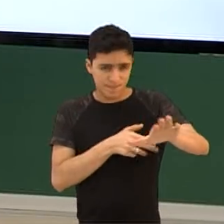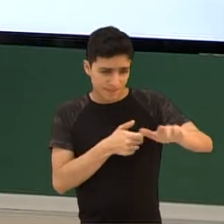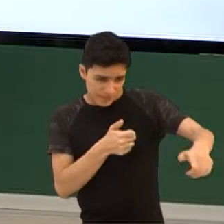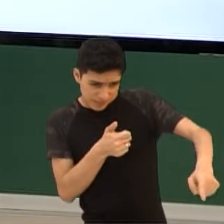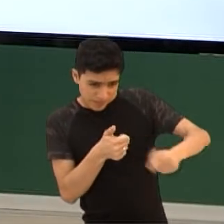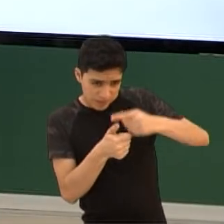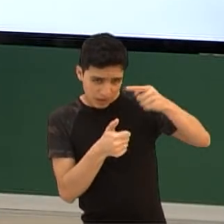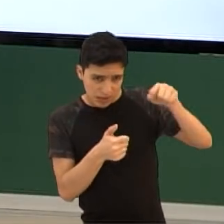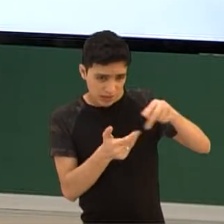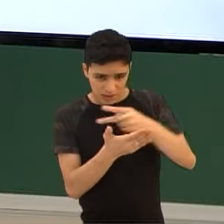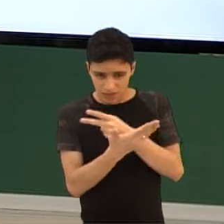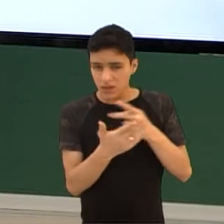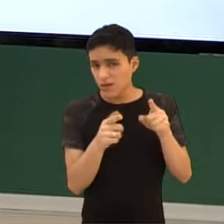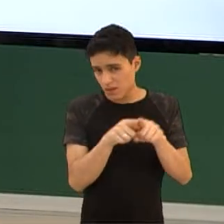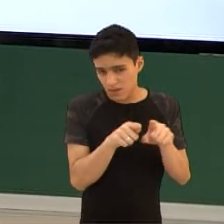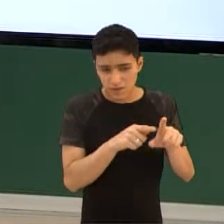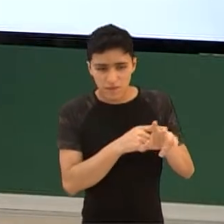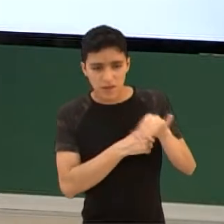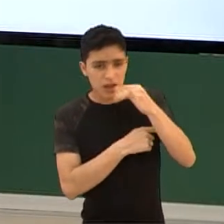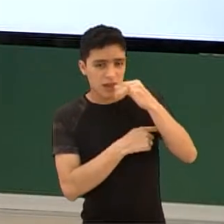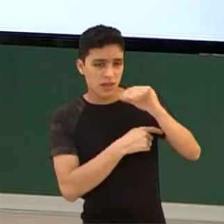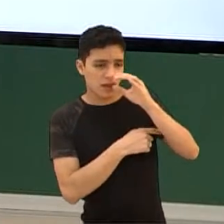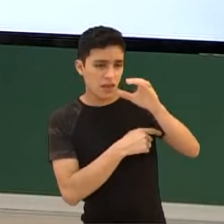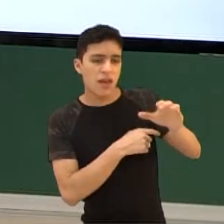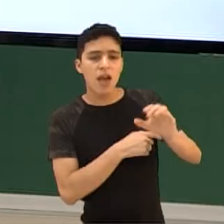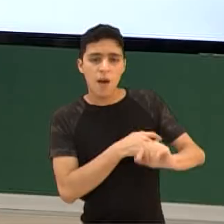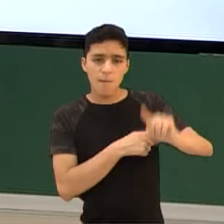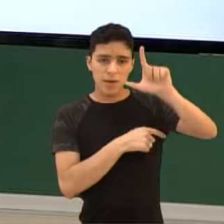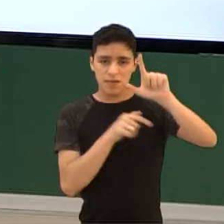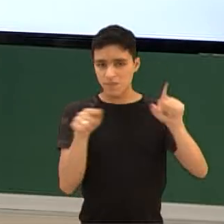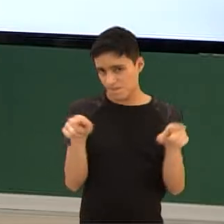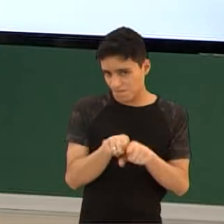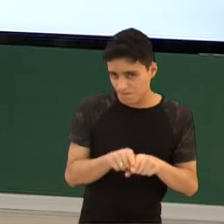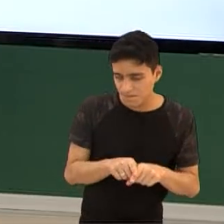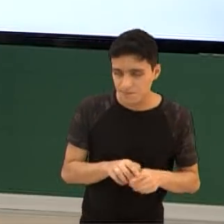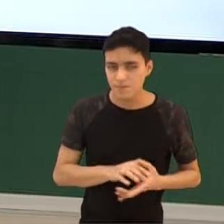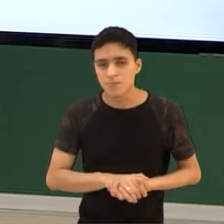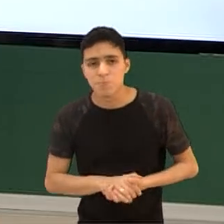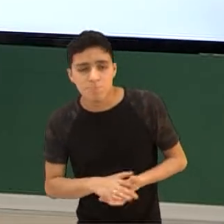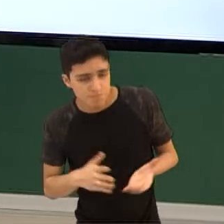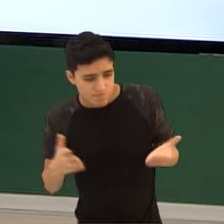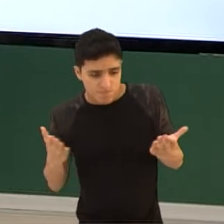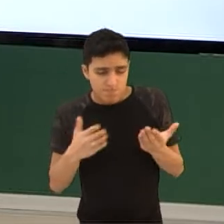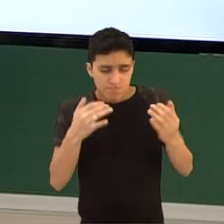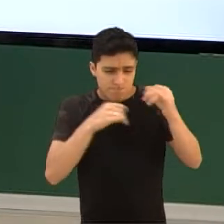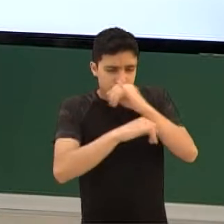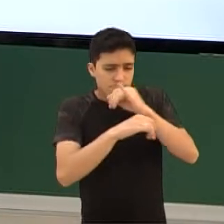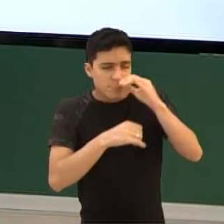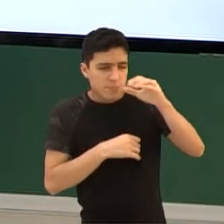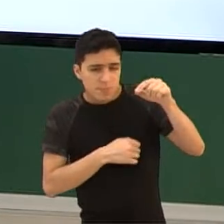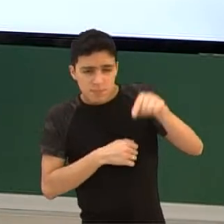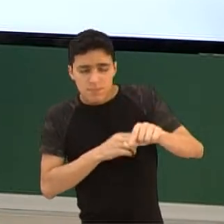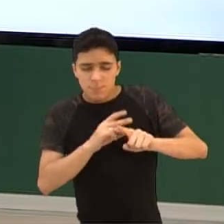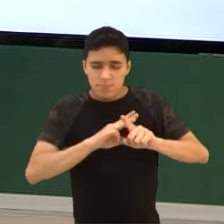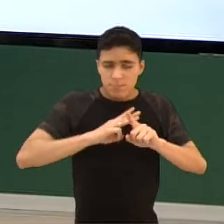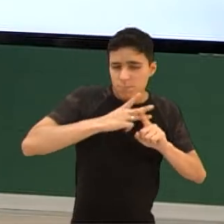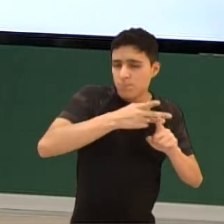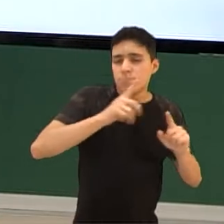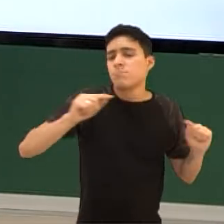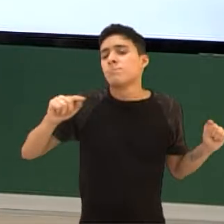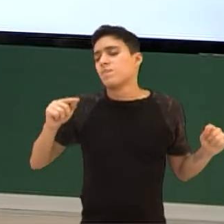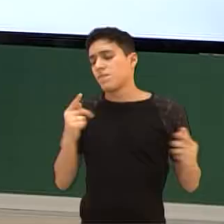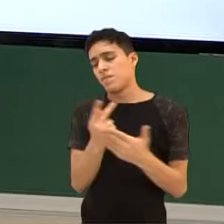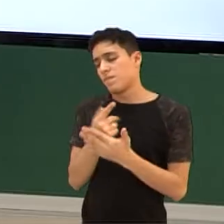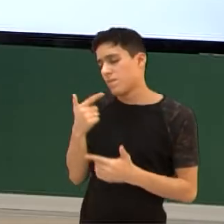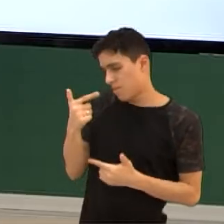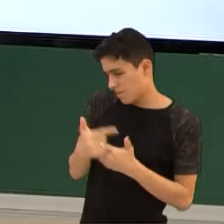coisa, ela também irá aumentar, certo? Agora, se a energia cinética desse veículo triplica, o que ocorre com o